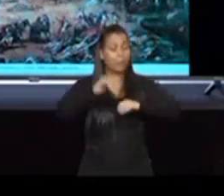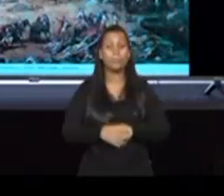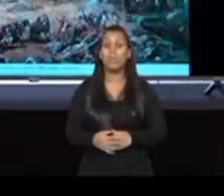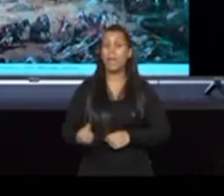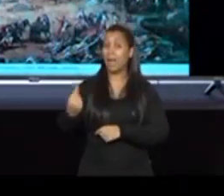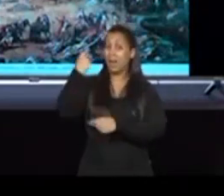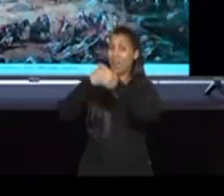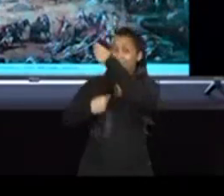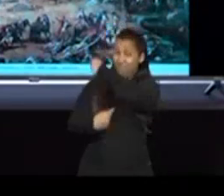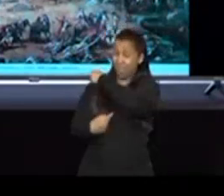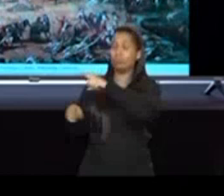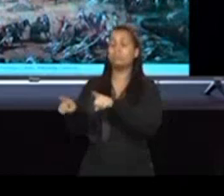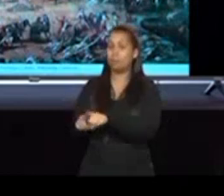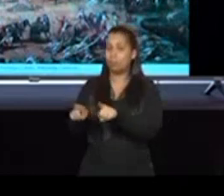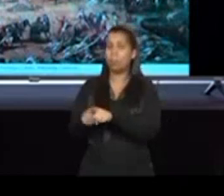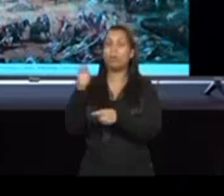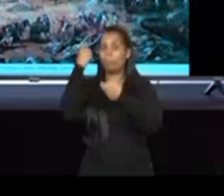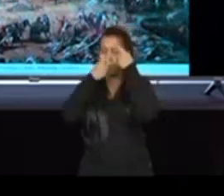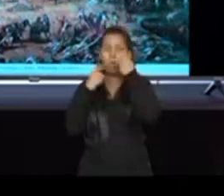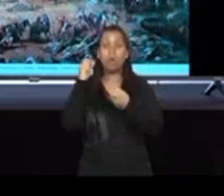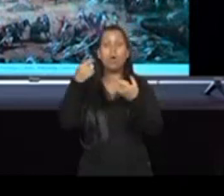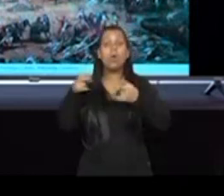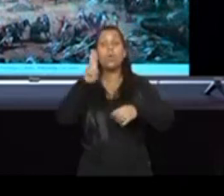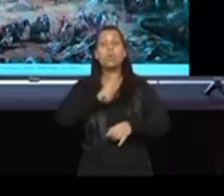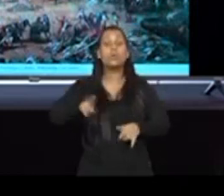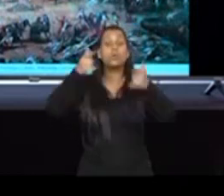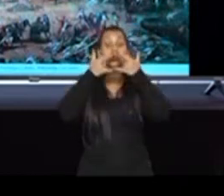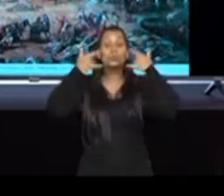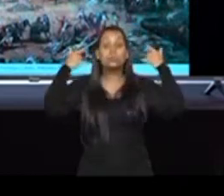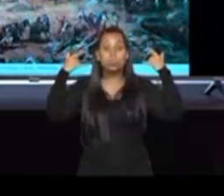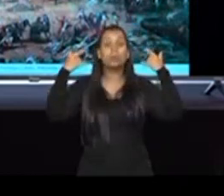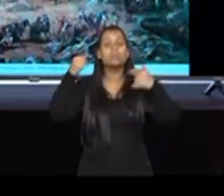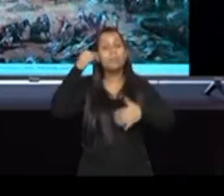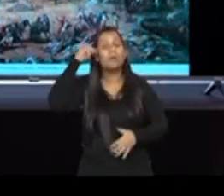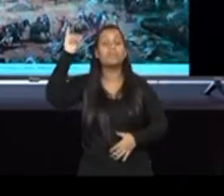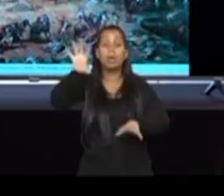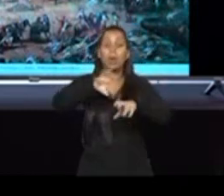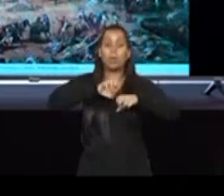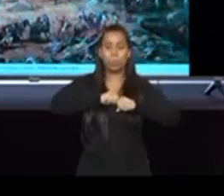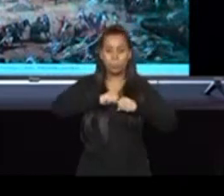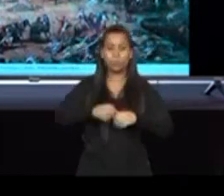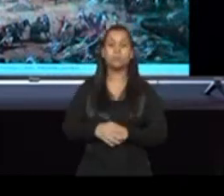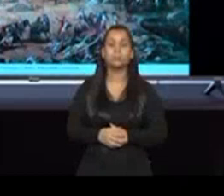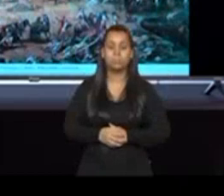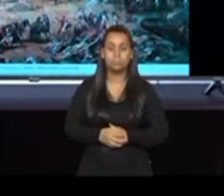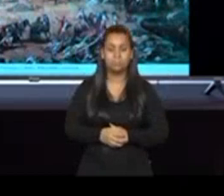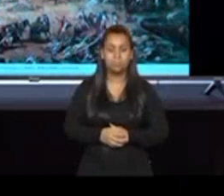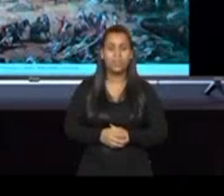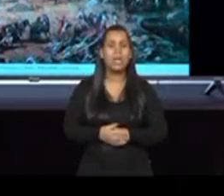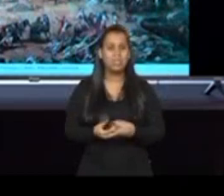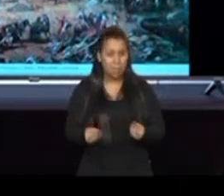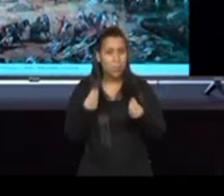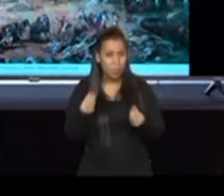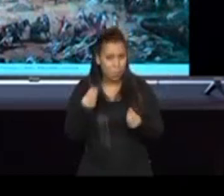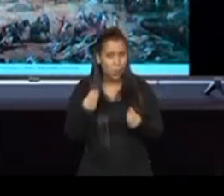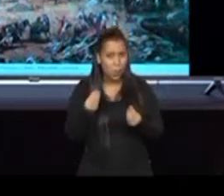na Idade Média também tinha uma preocupação com o uso de máscaras para evitar a contaminação. Vocês sabem Vocês sabem como